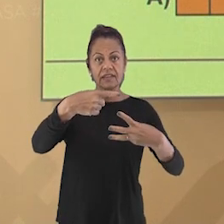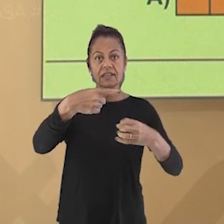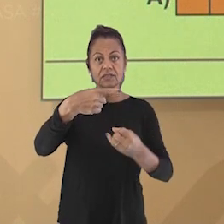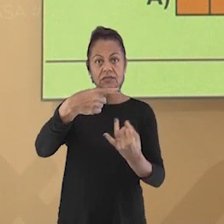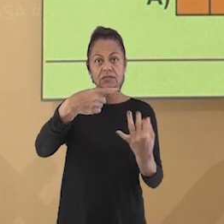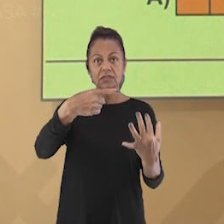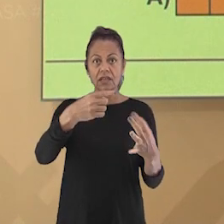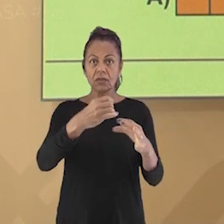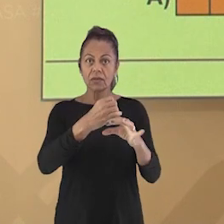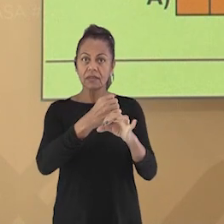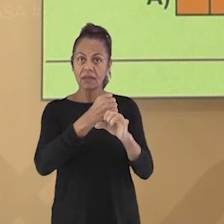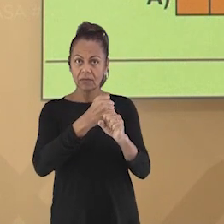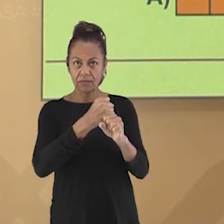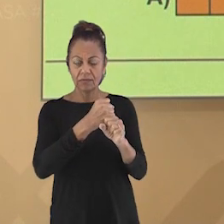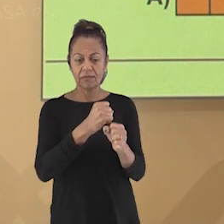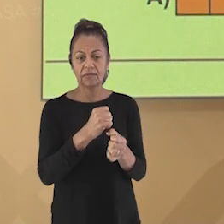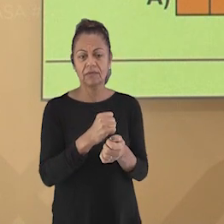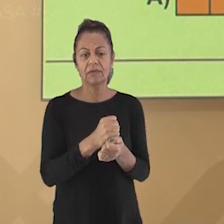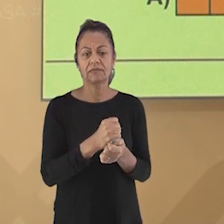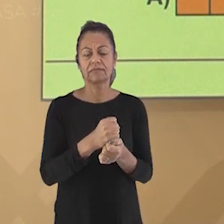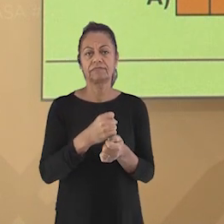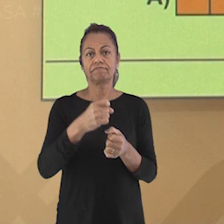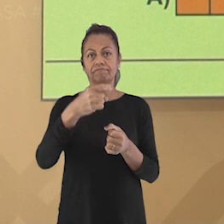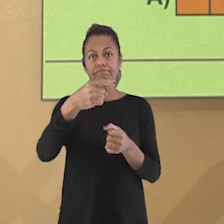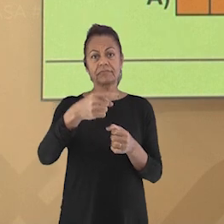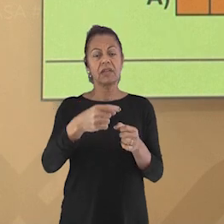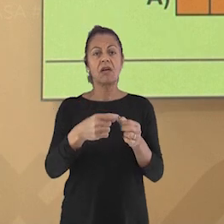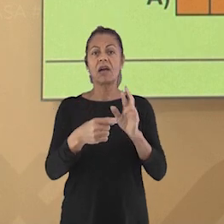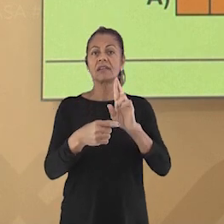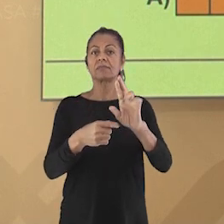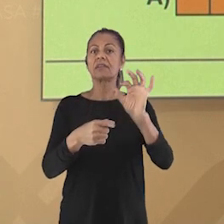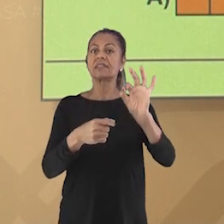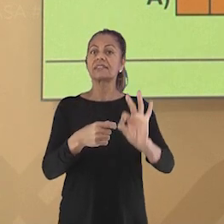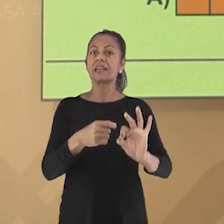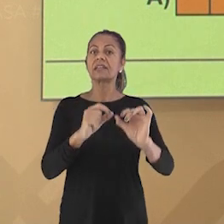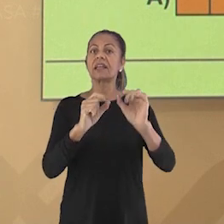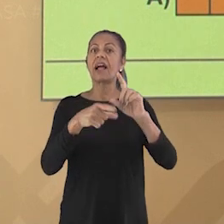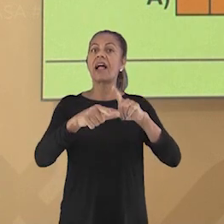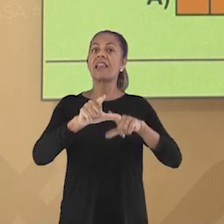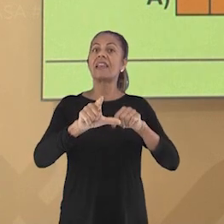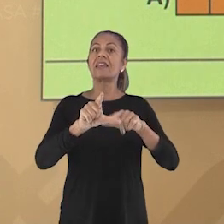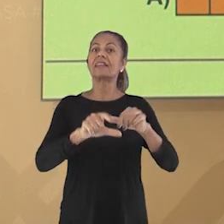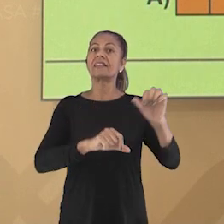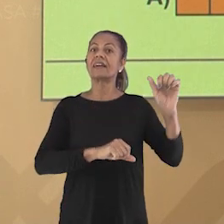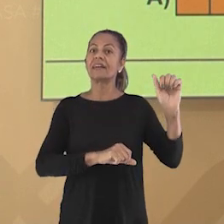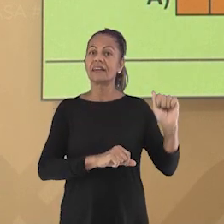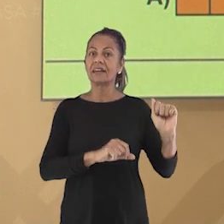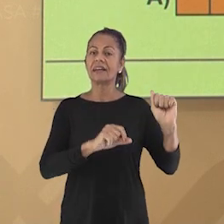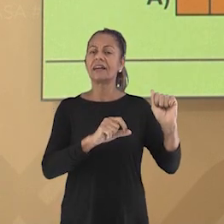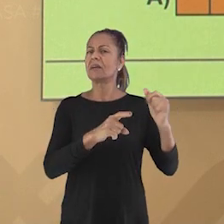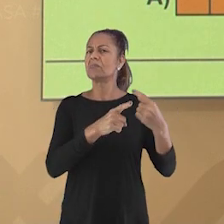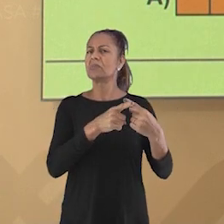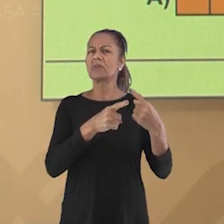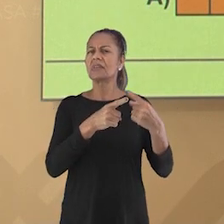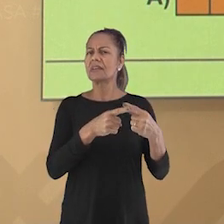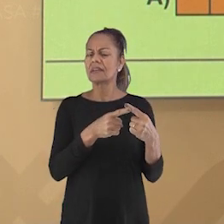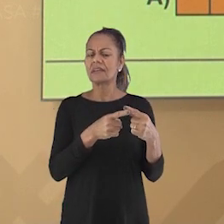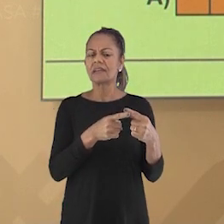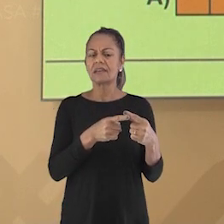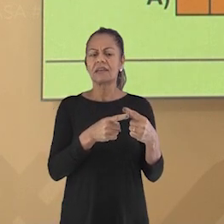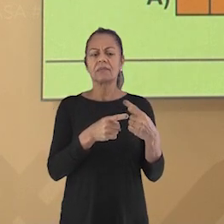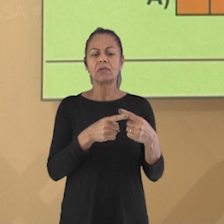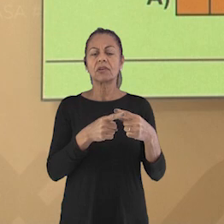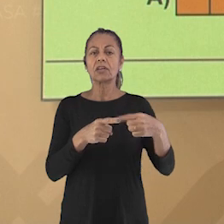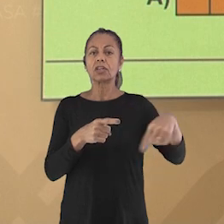temos. A alternativa correta é a letra A. Por que é a letra A? Nós